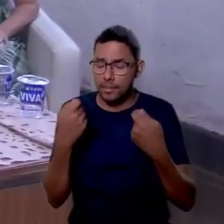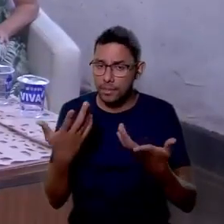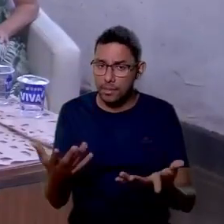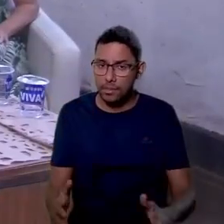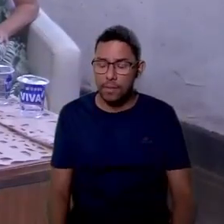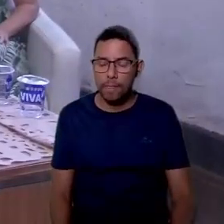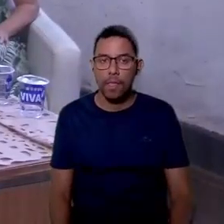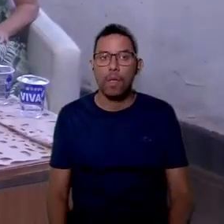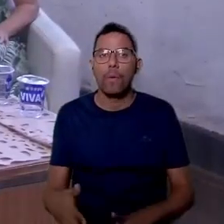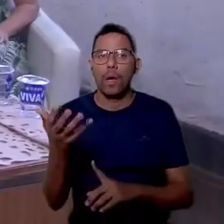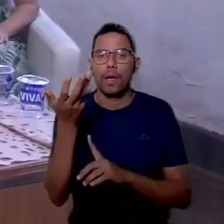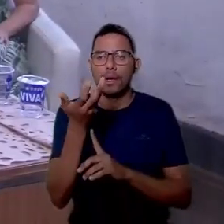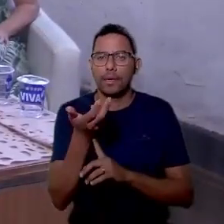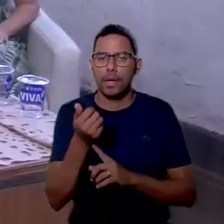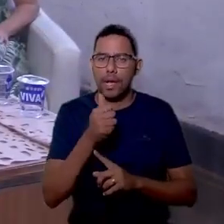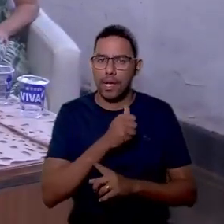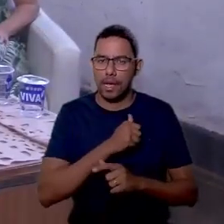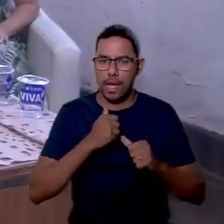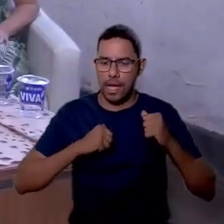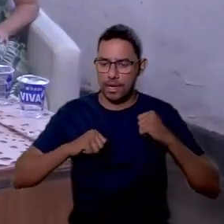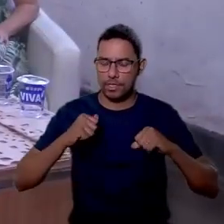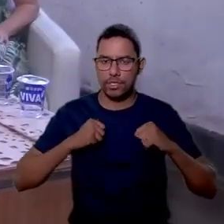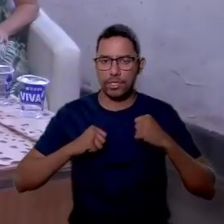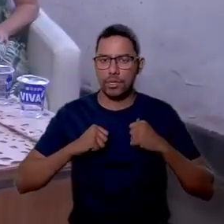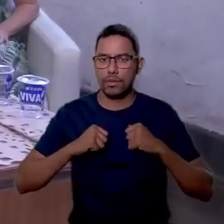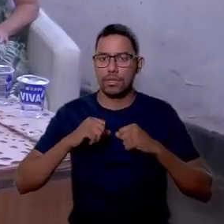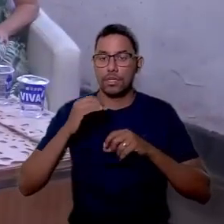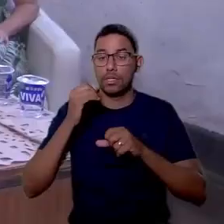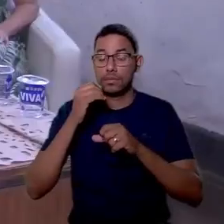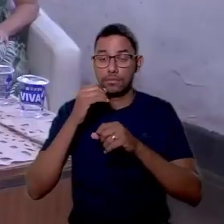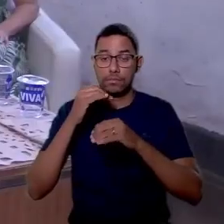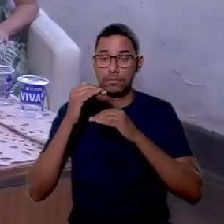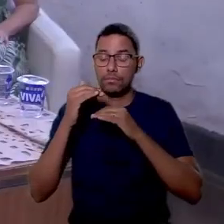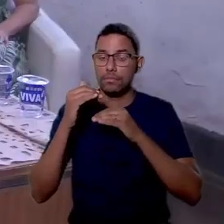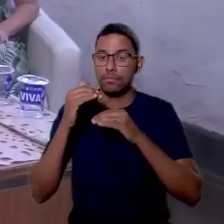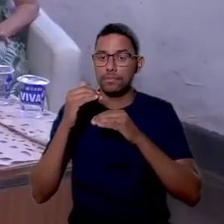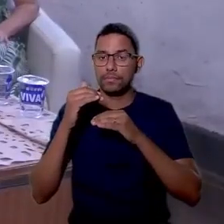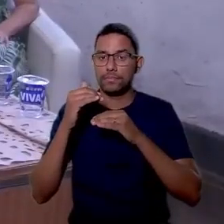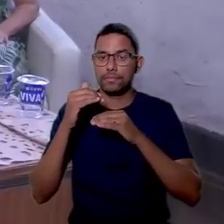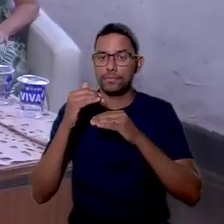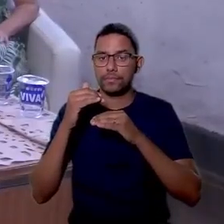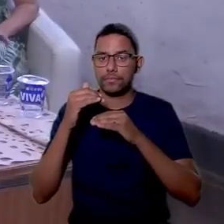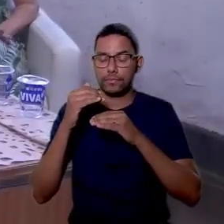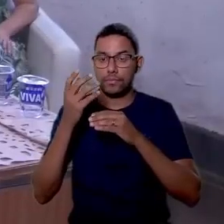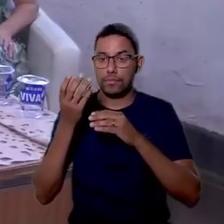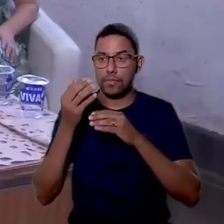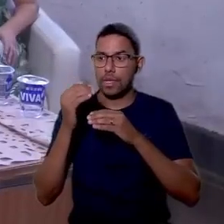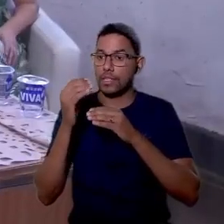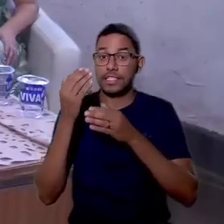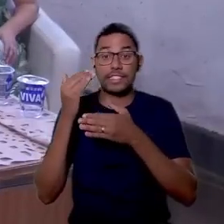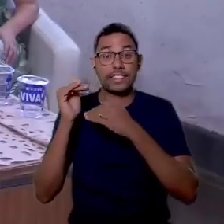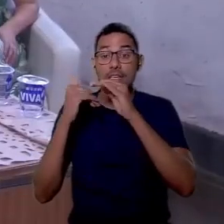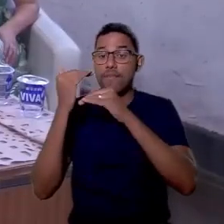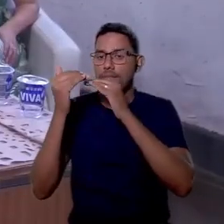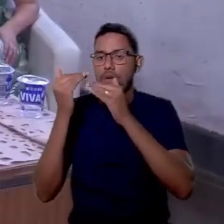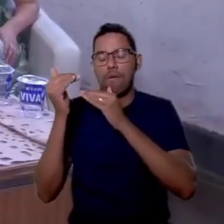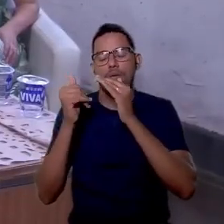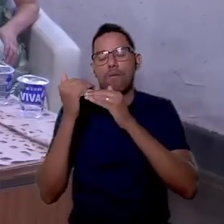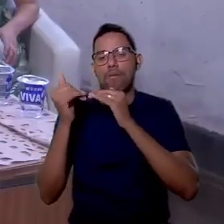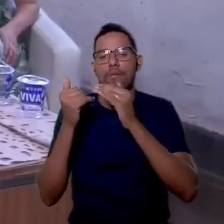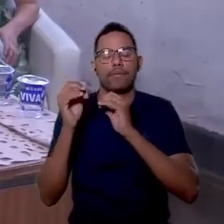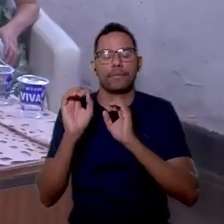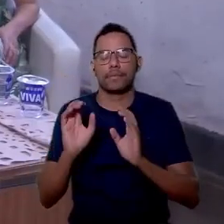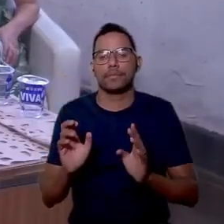agente cultural, o artista, ele é o produtor do espetáculo, ele não é o beneficiário da renúncia fiscal. O beneficiário é o